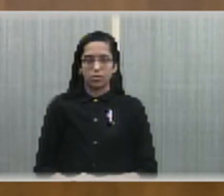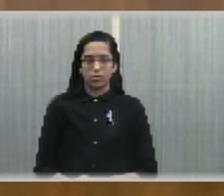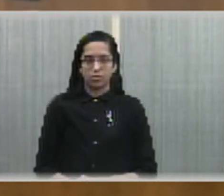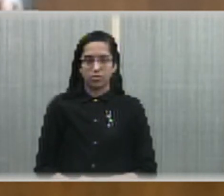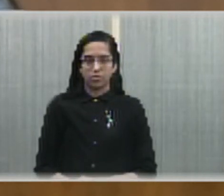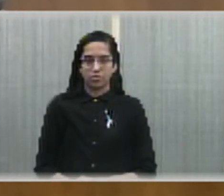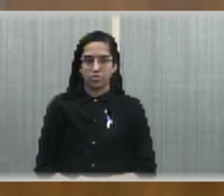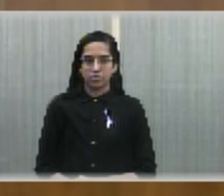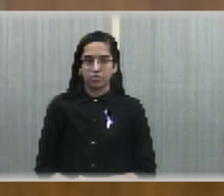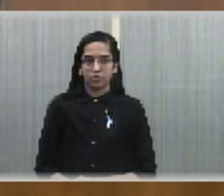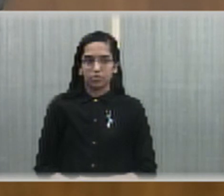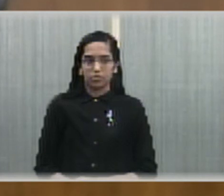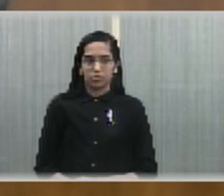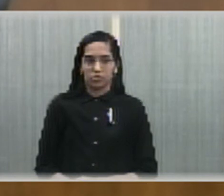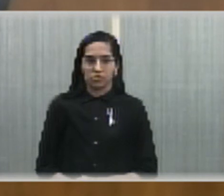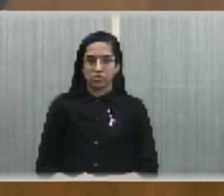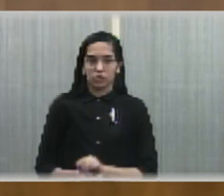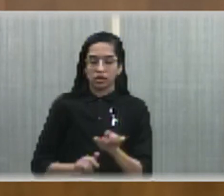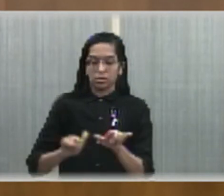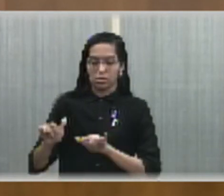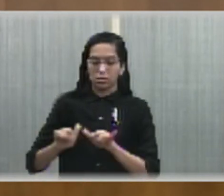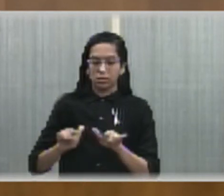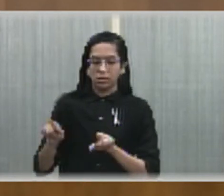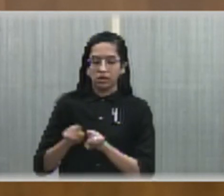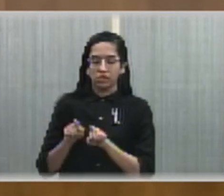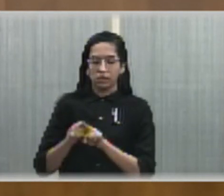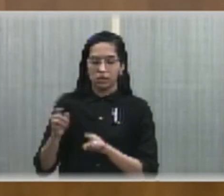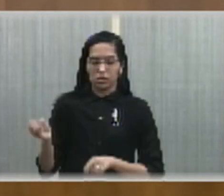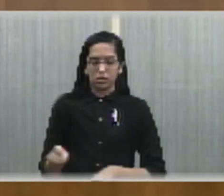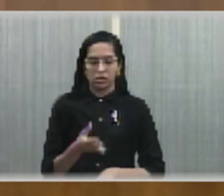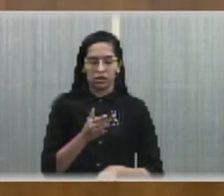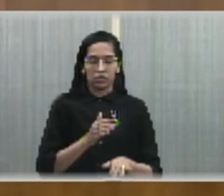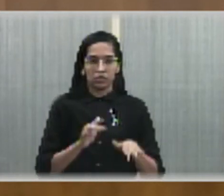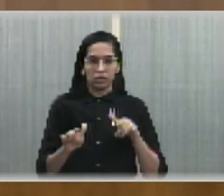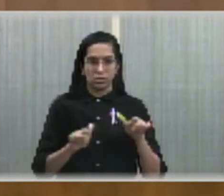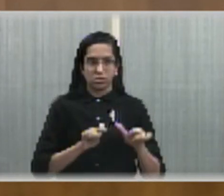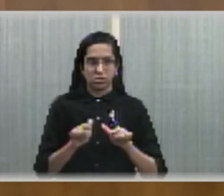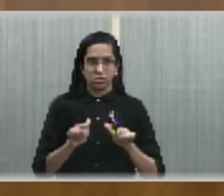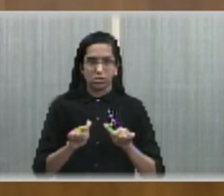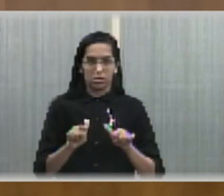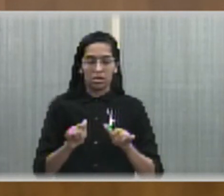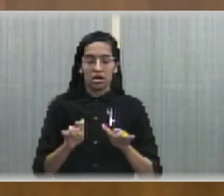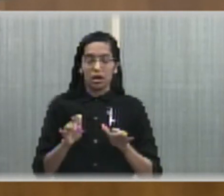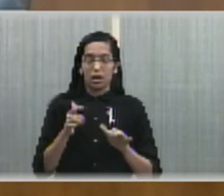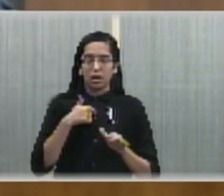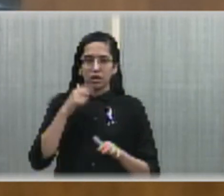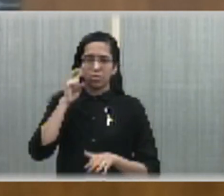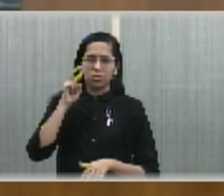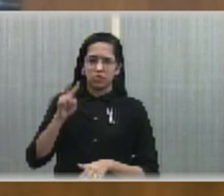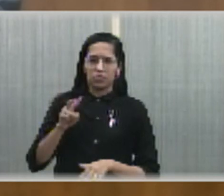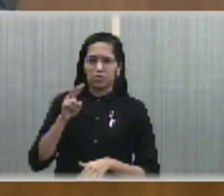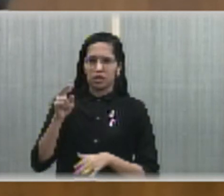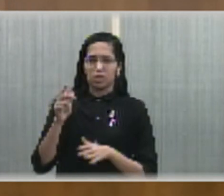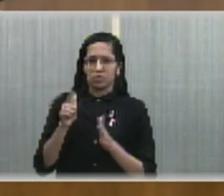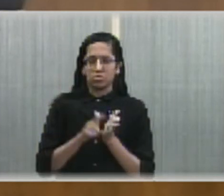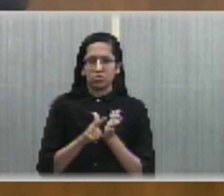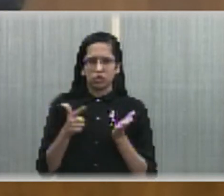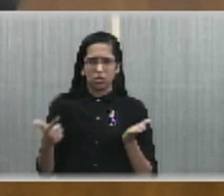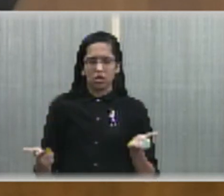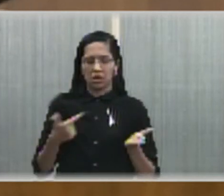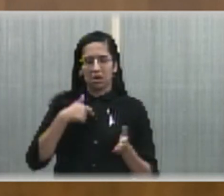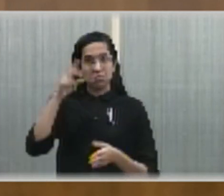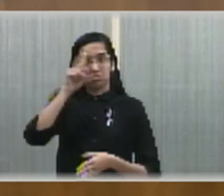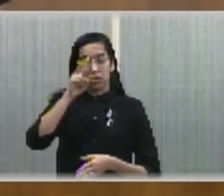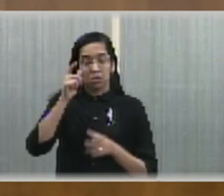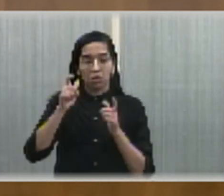Geração de emprego e renda. Eu vi também uma reportagem agora, não sei se foi Folha de São Paulo, foi Valor Econômico. O Piauí